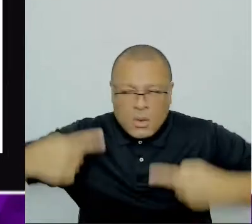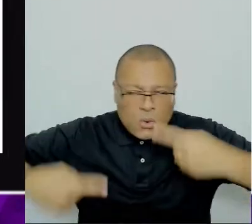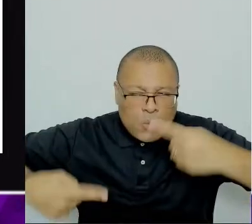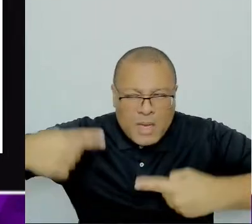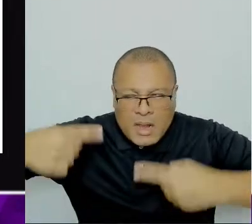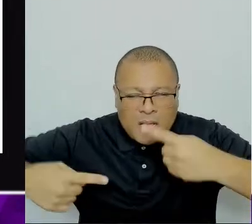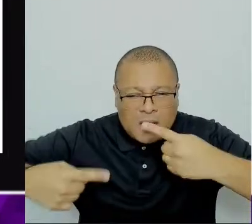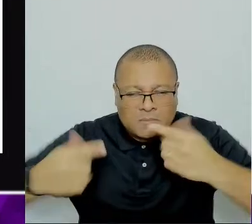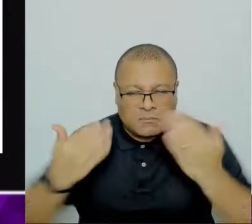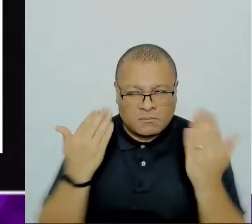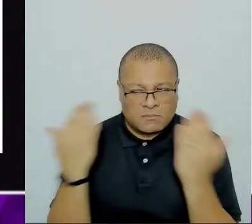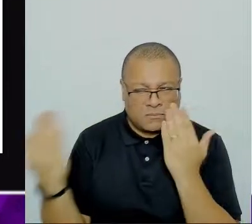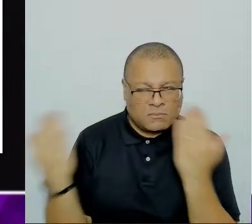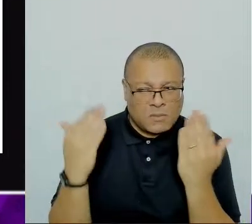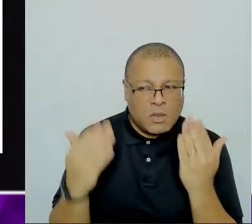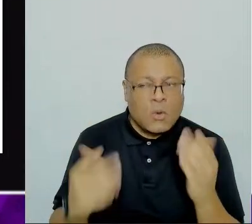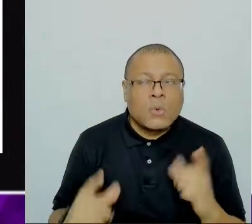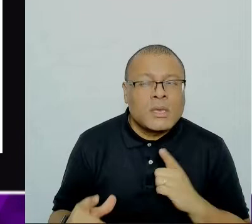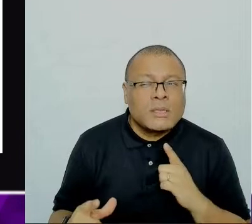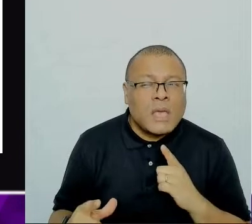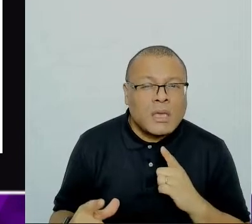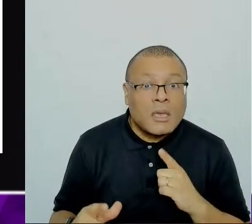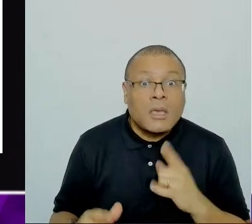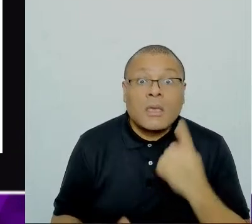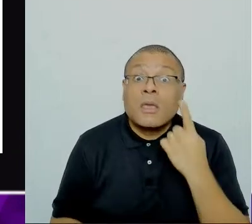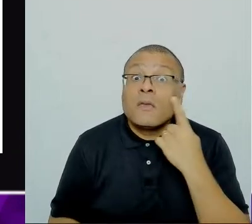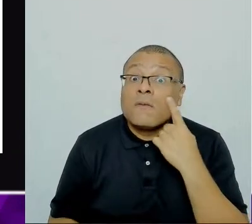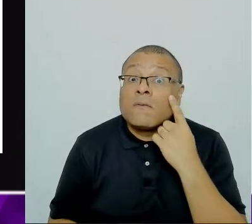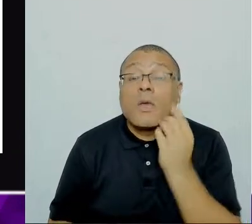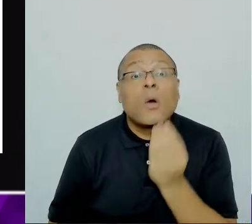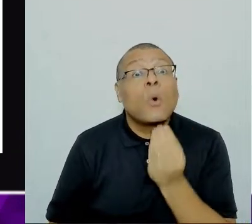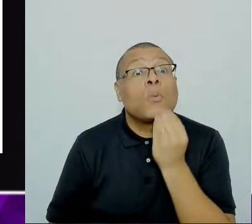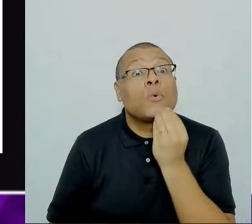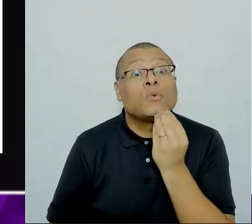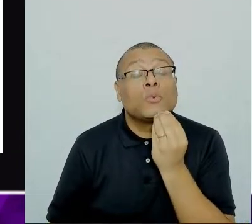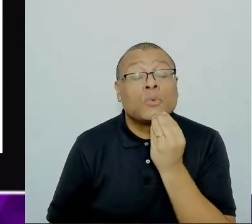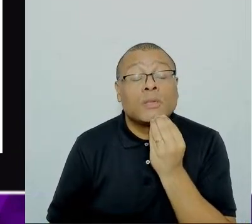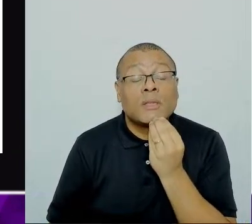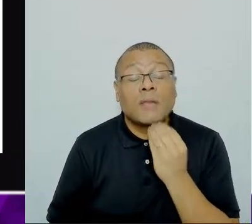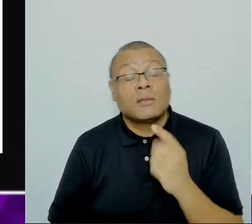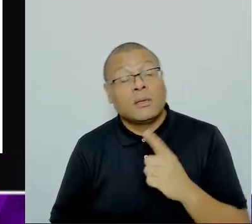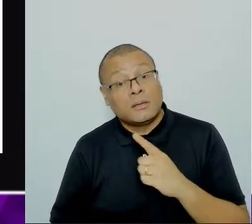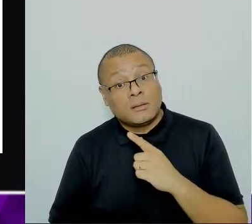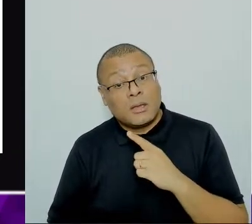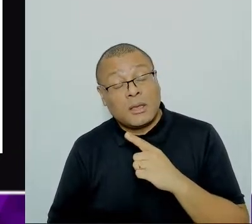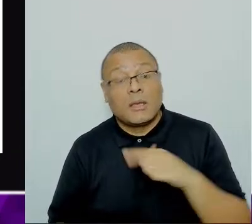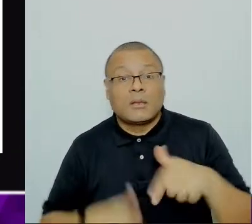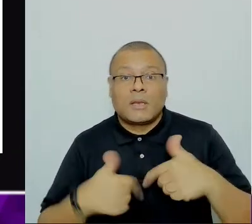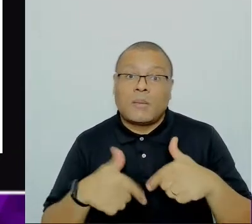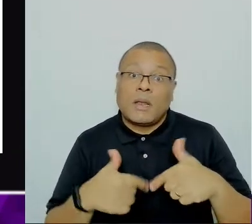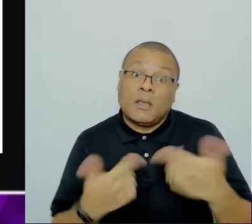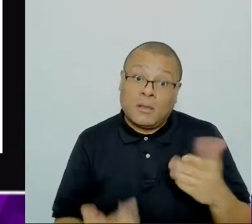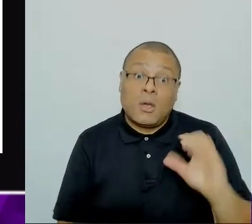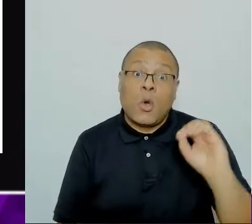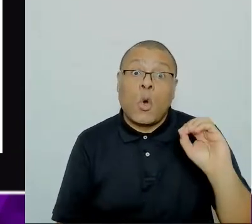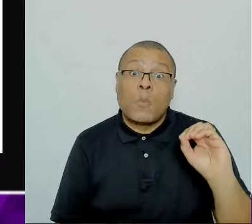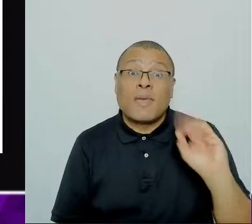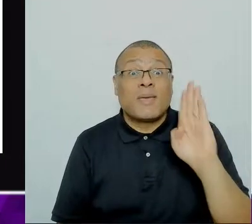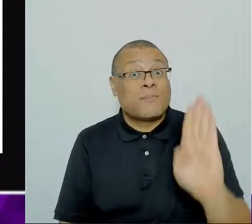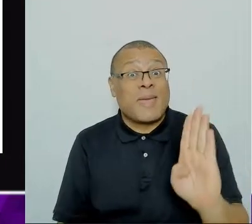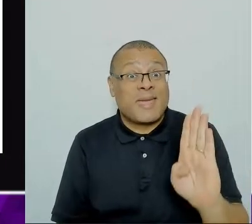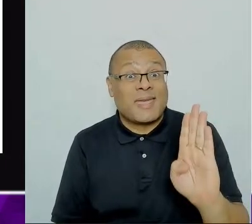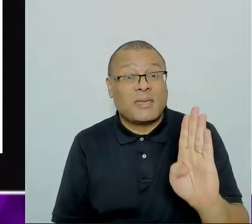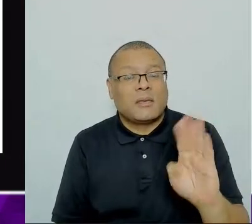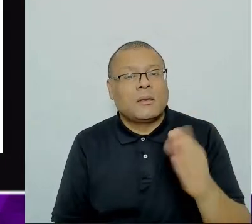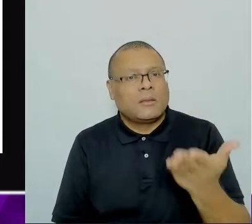pessoal está fazendo e ver essas oportunidades. Talvez sim, uma oportunidade é trabalhar com o Open Banking. E como você, né, o pessoal que está na